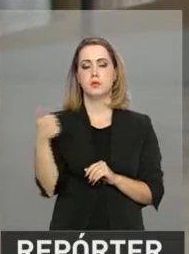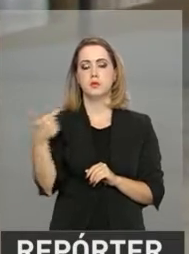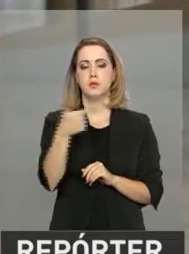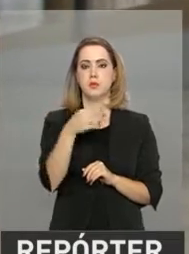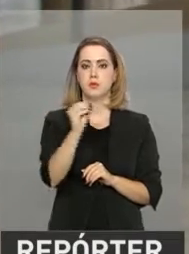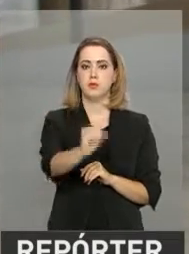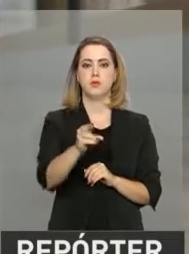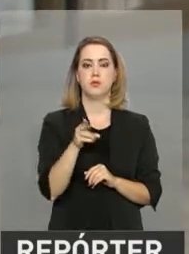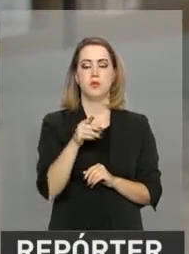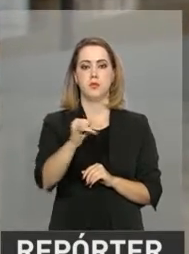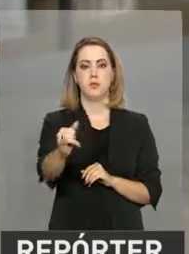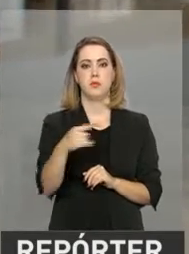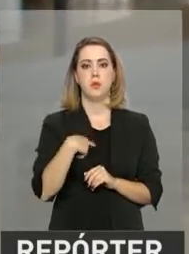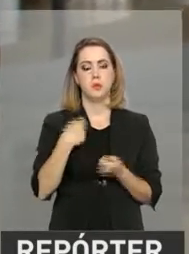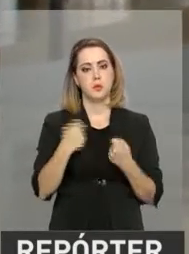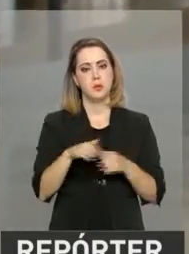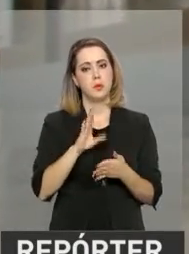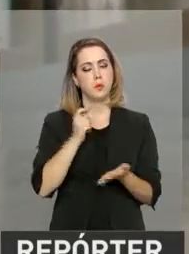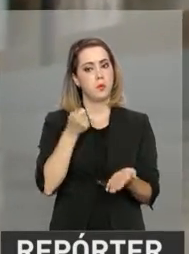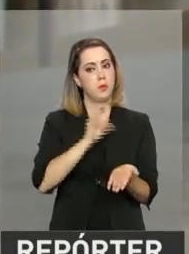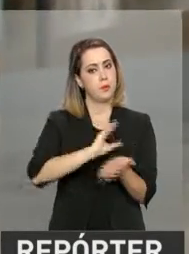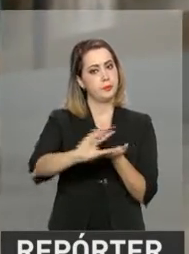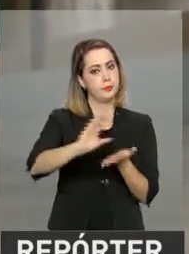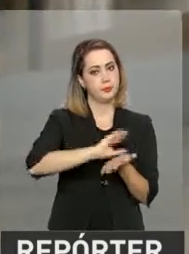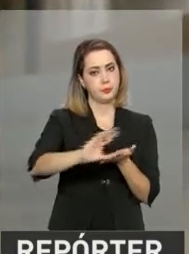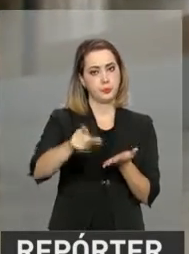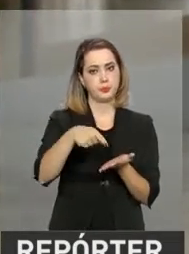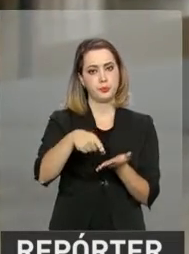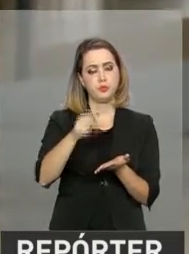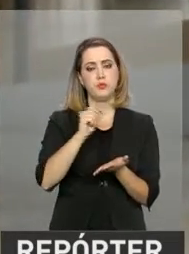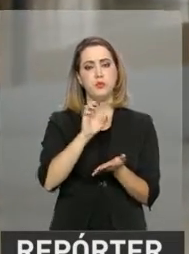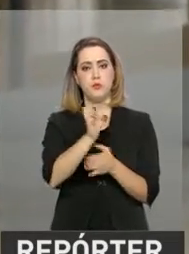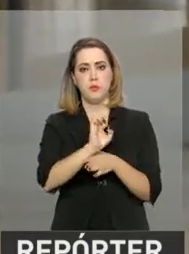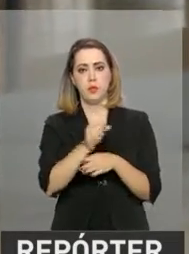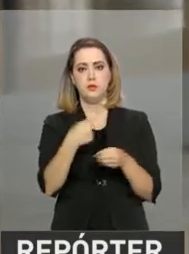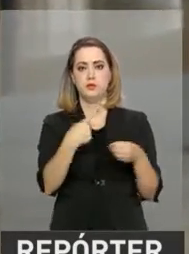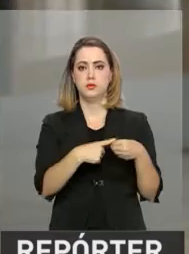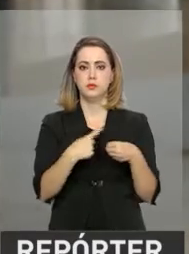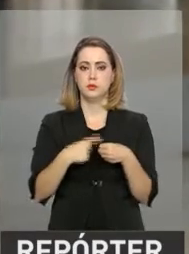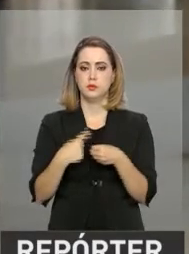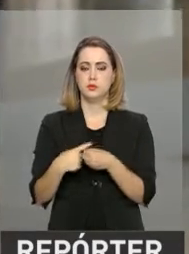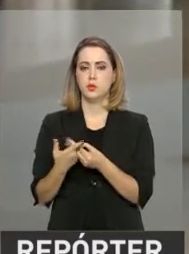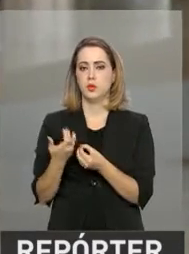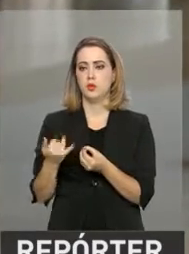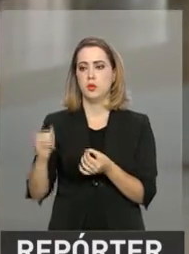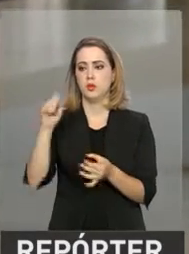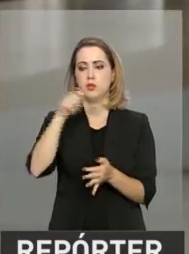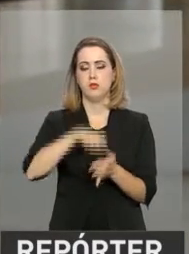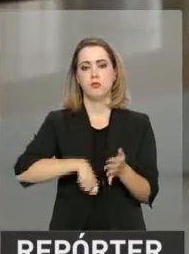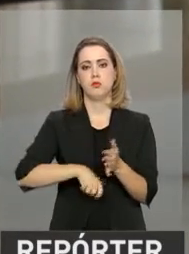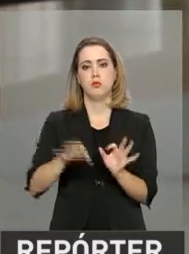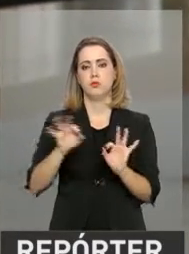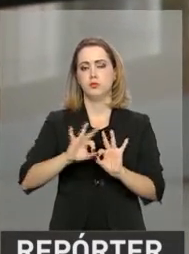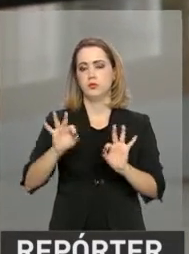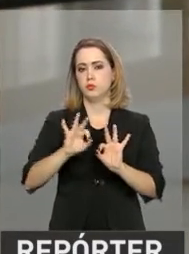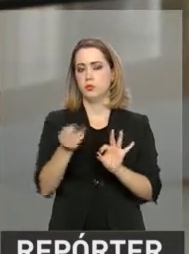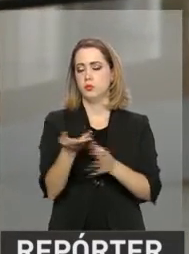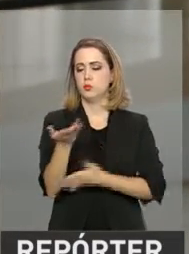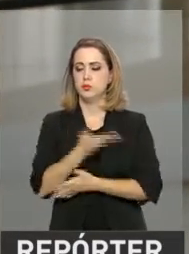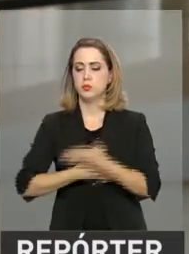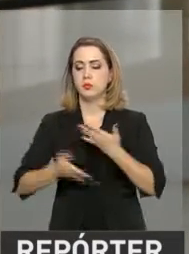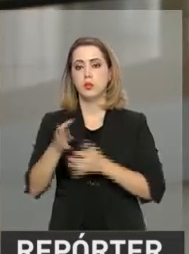falou, compensa estados e municípios que não cobram o imposto sobre a circulação de mercadorias e serviços